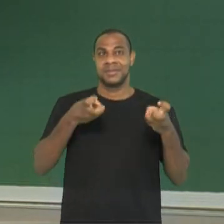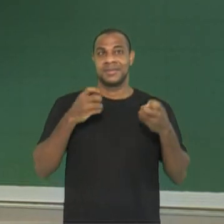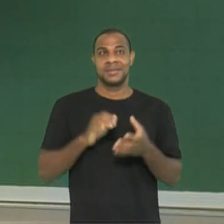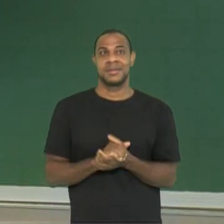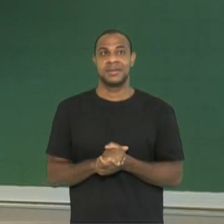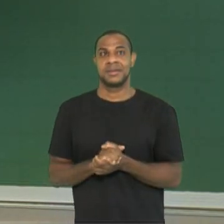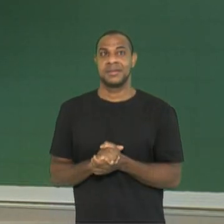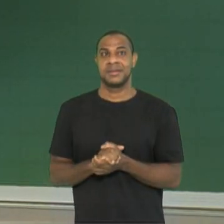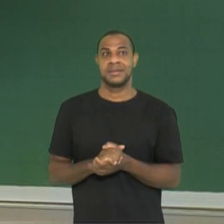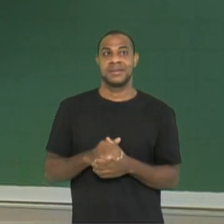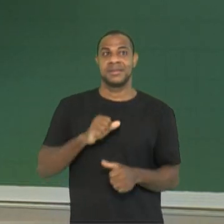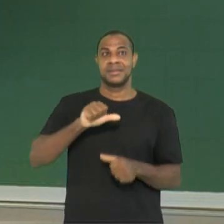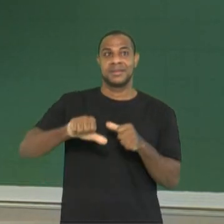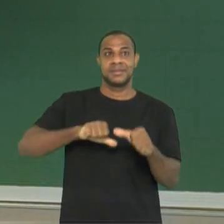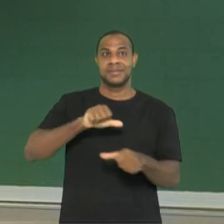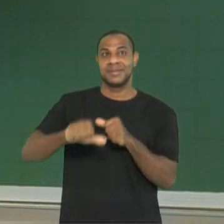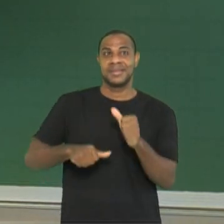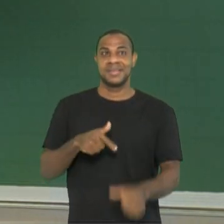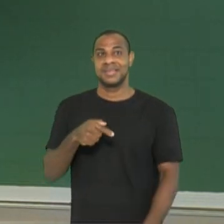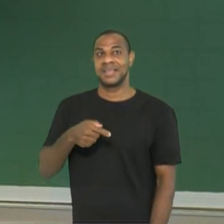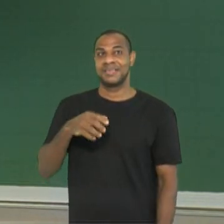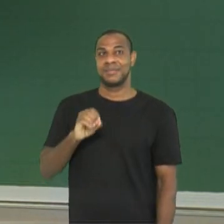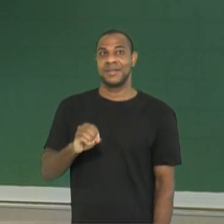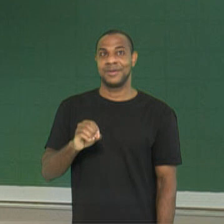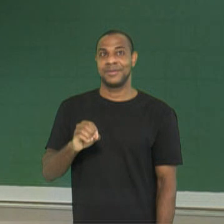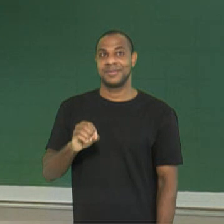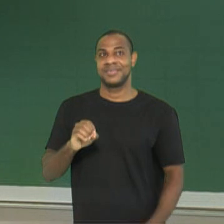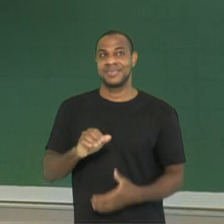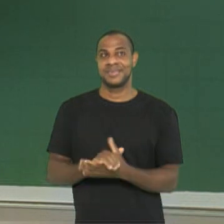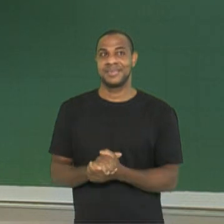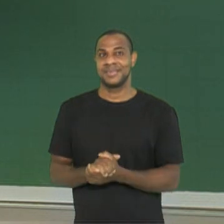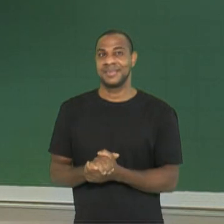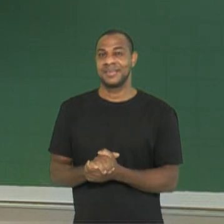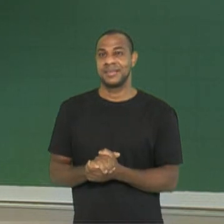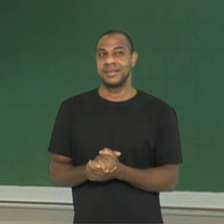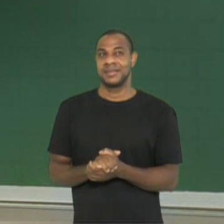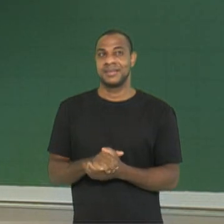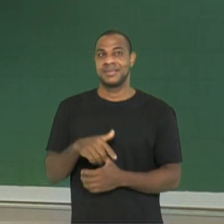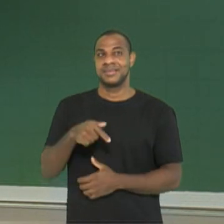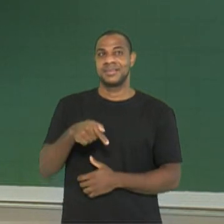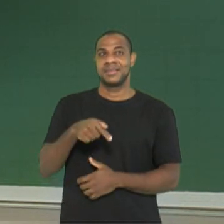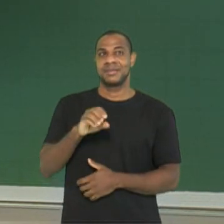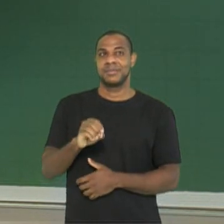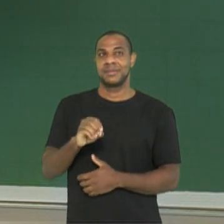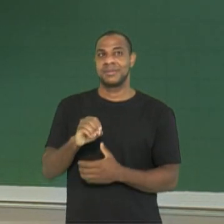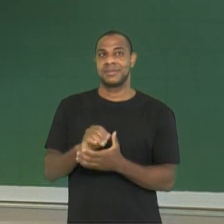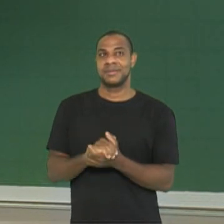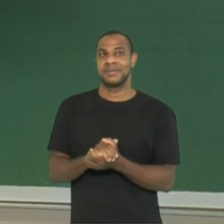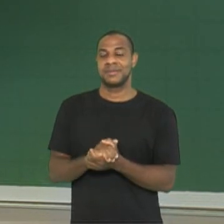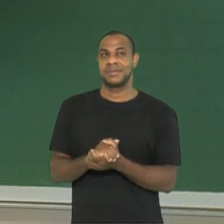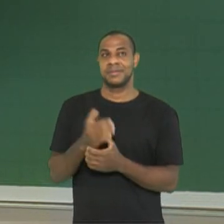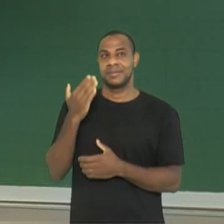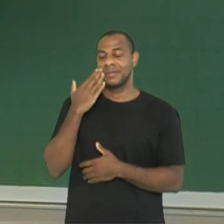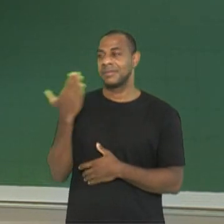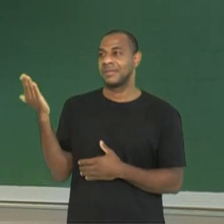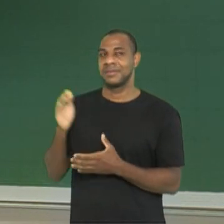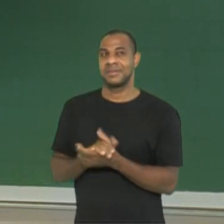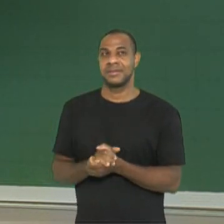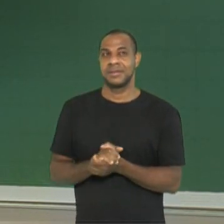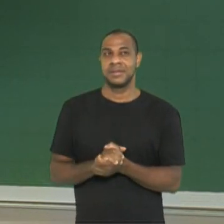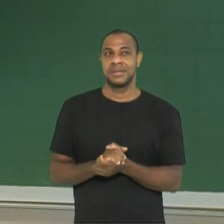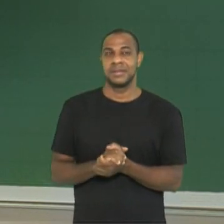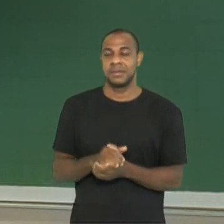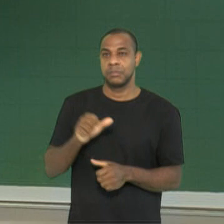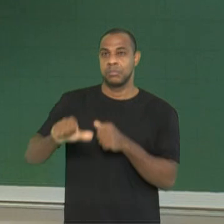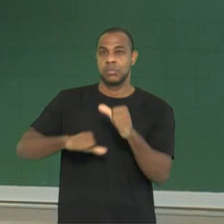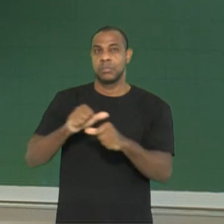Eu transformei os 7 milhões de centímetros, que foram extraídos da escala, em 70 quilômetros. Logo,